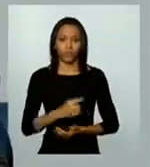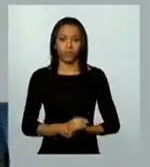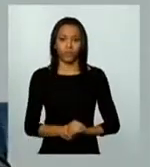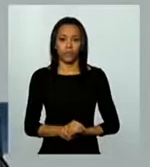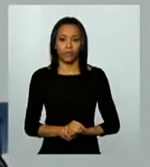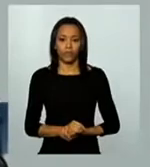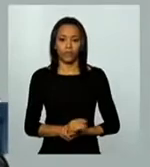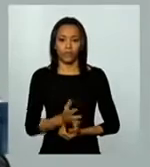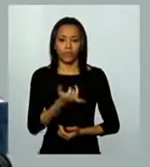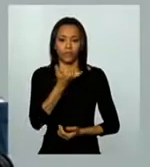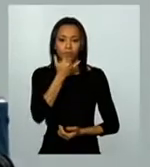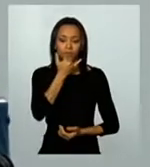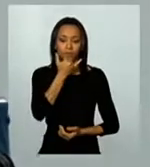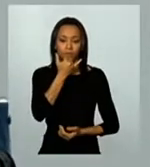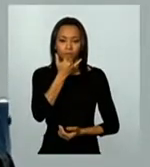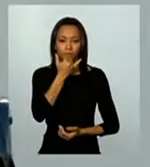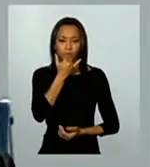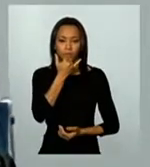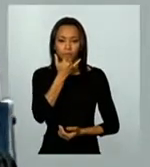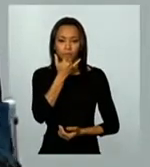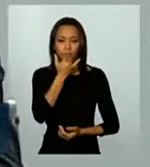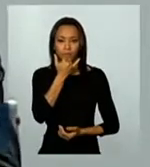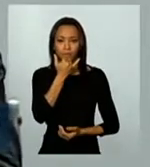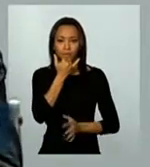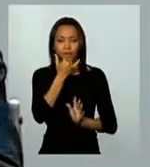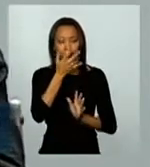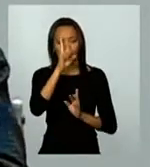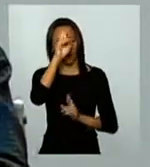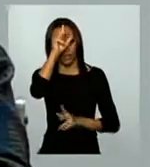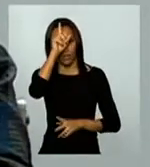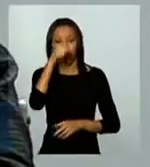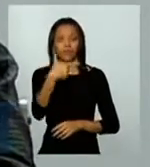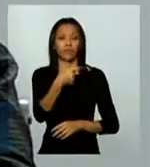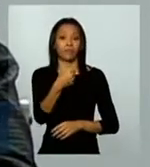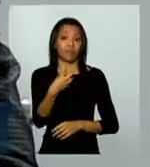Não, desculpa, gente, isso aqui é... Desculpe, isso é 2013, desculpe.